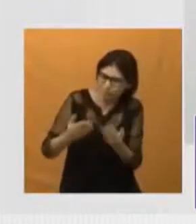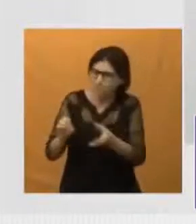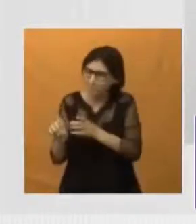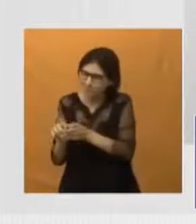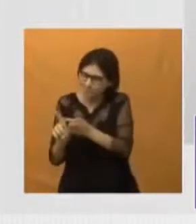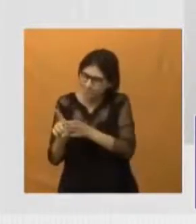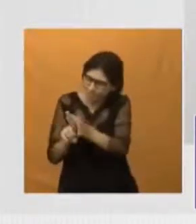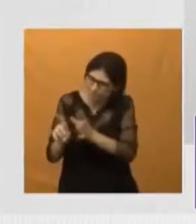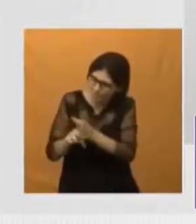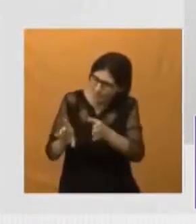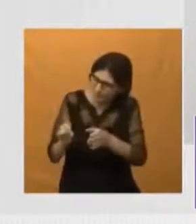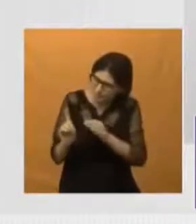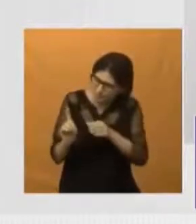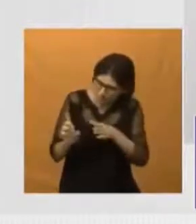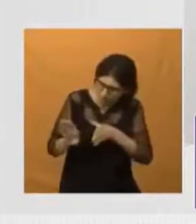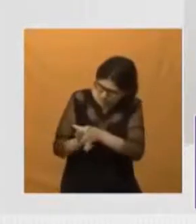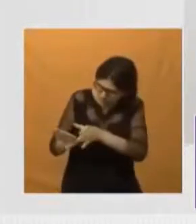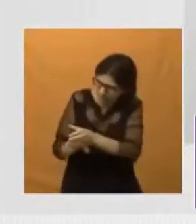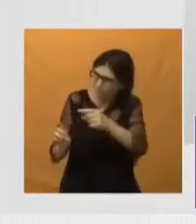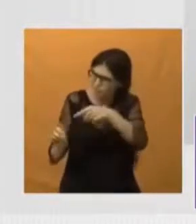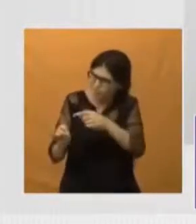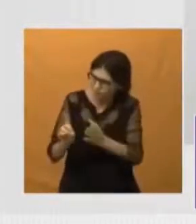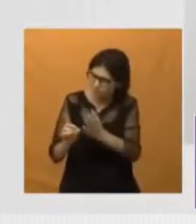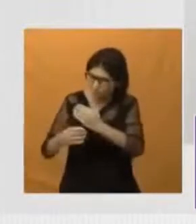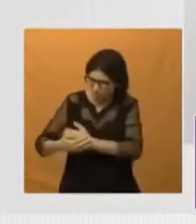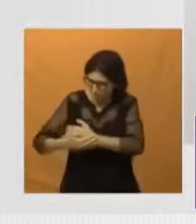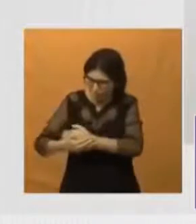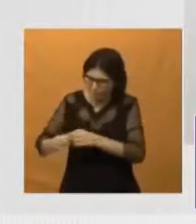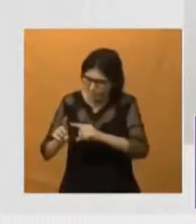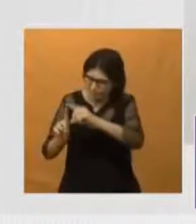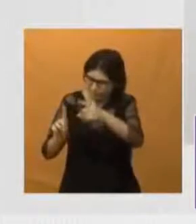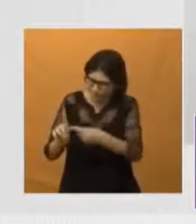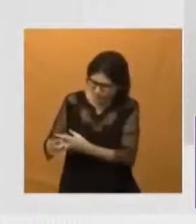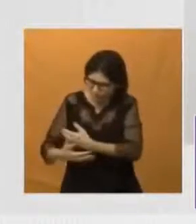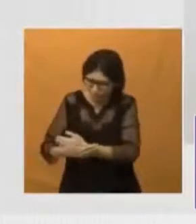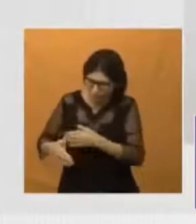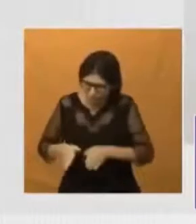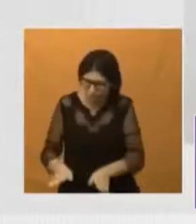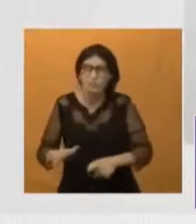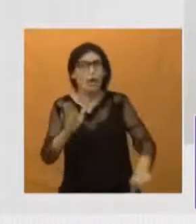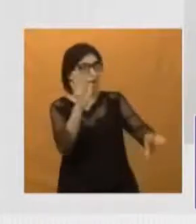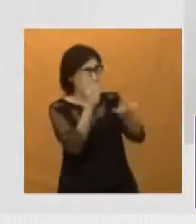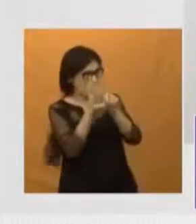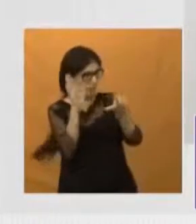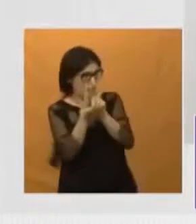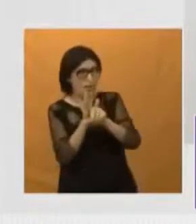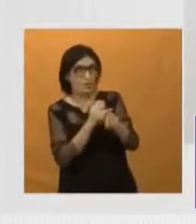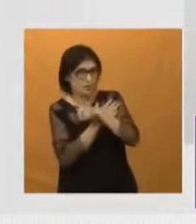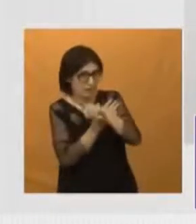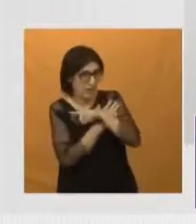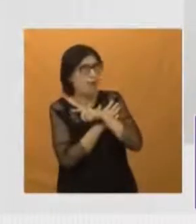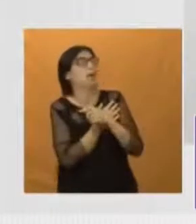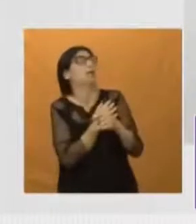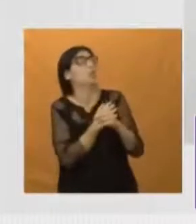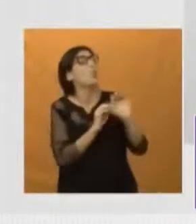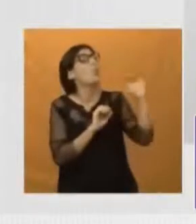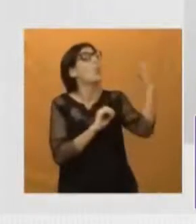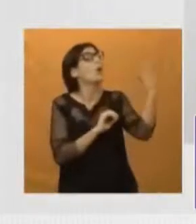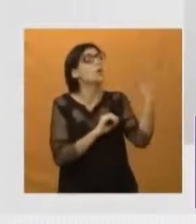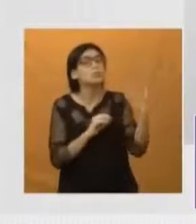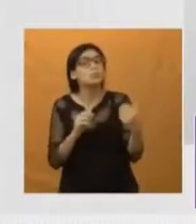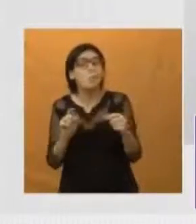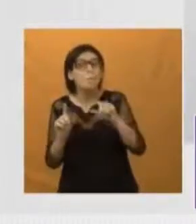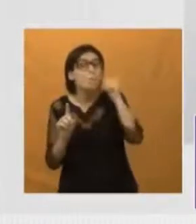legislação, né, rica, ela informa o quê? Né? Que é a obrigatoriedade da presença da doula quando solicitado. Mas